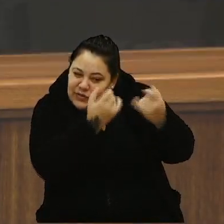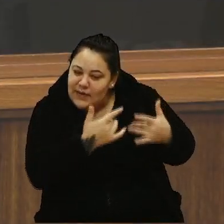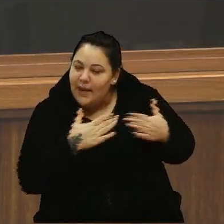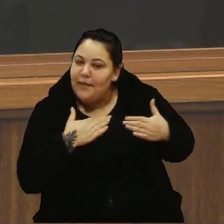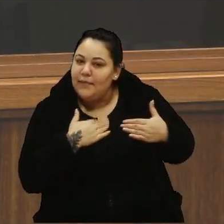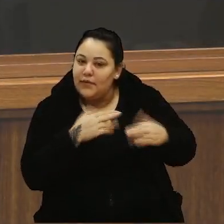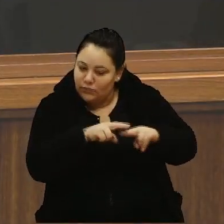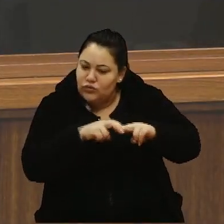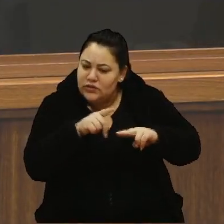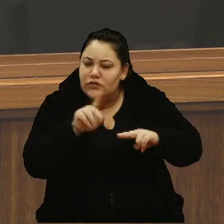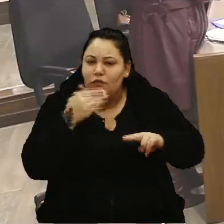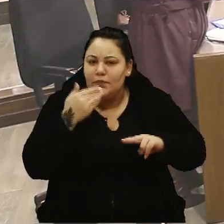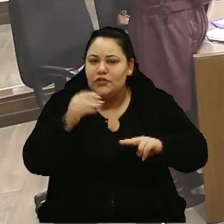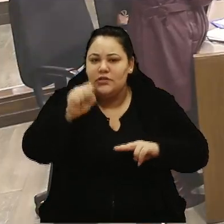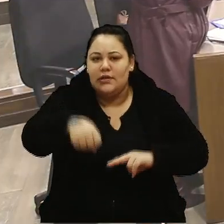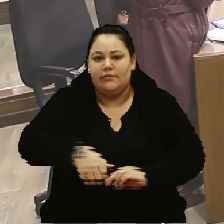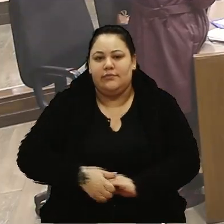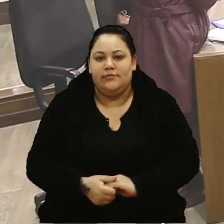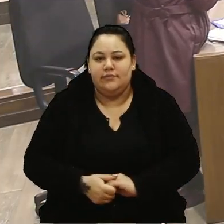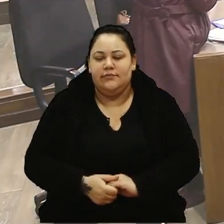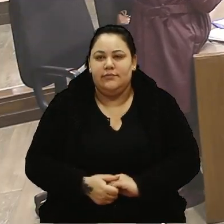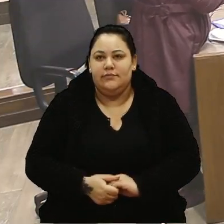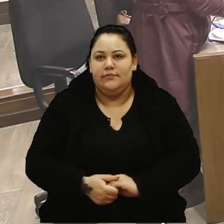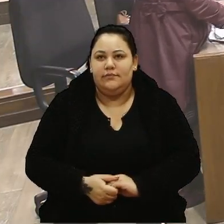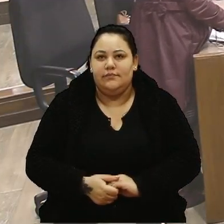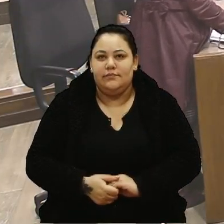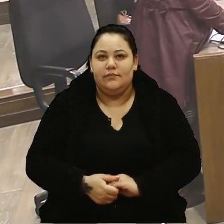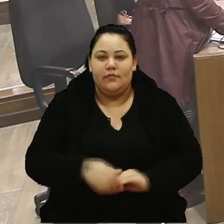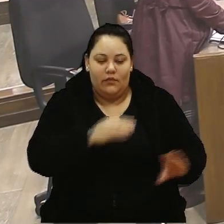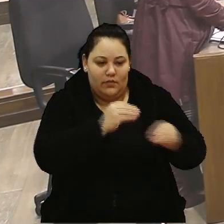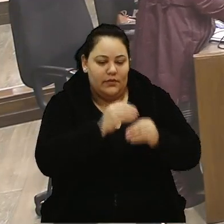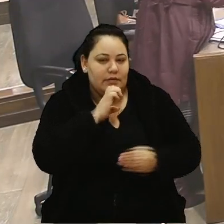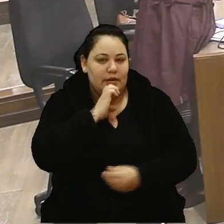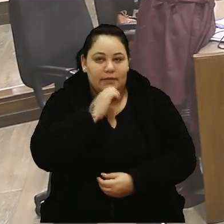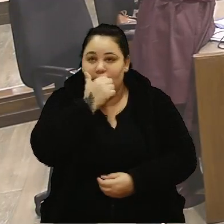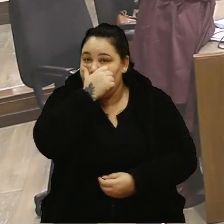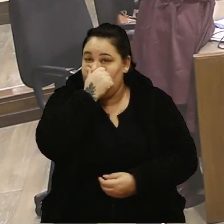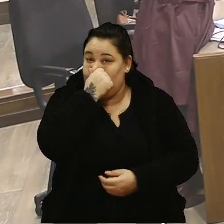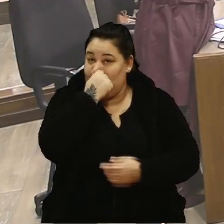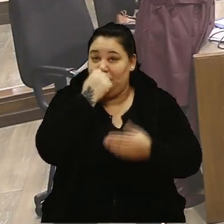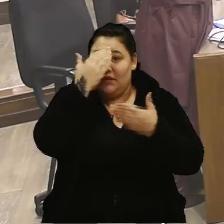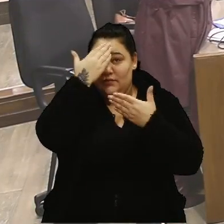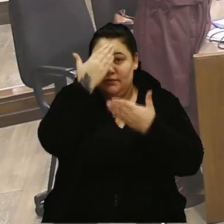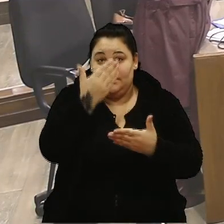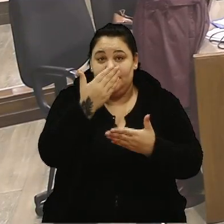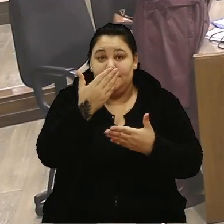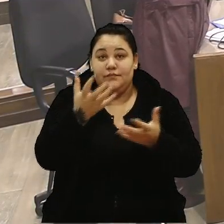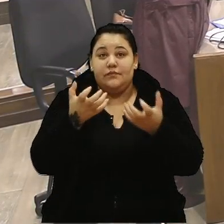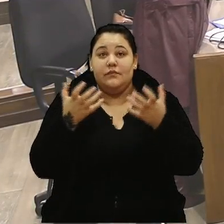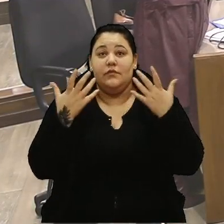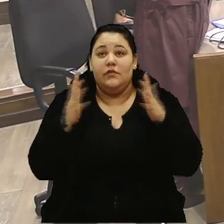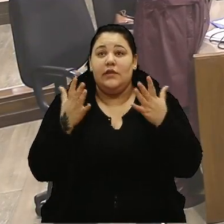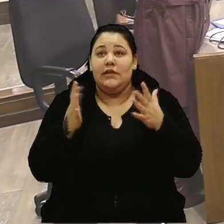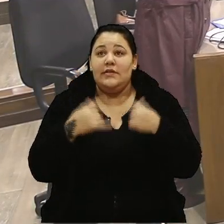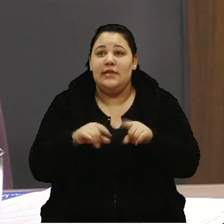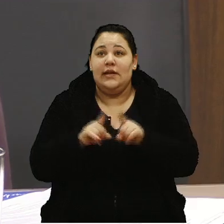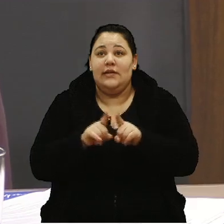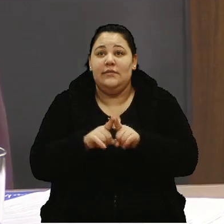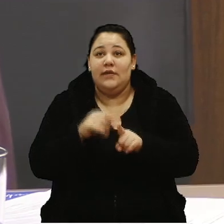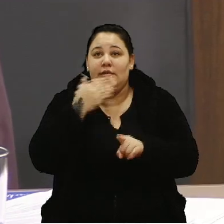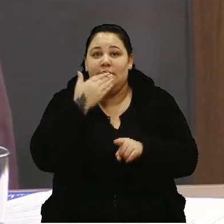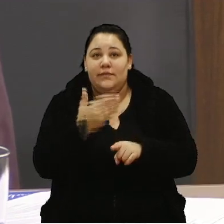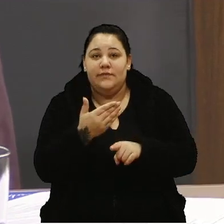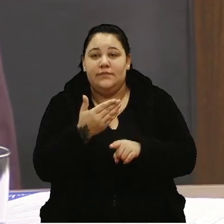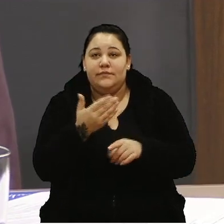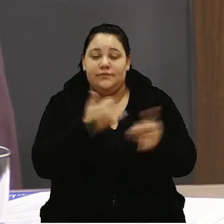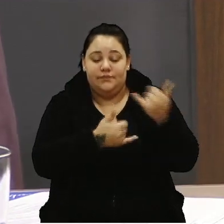Sua parte, vereadora. Muito obrigado. Quero lhe parabenizar pela apresentação desse pedido de informações. É muito importante